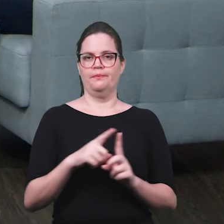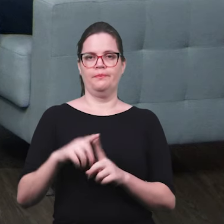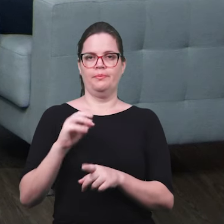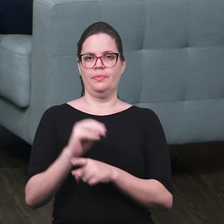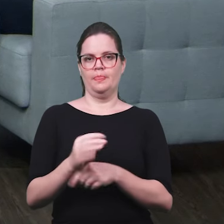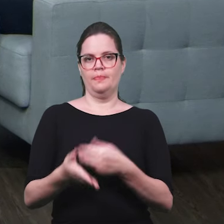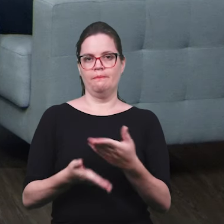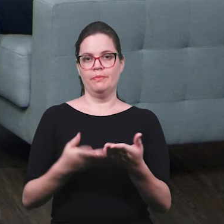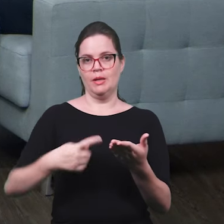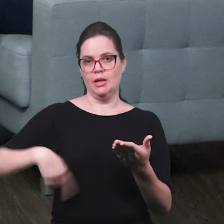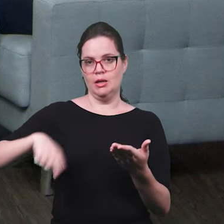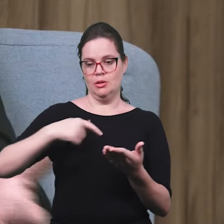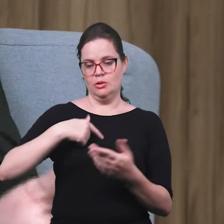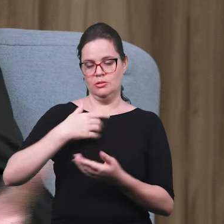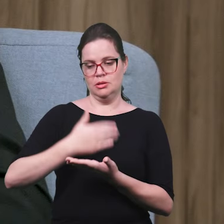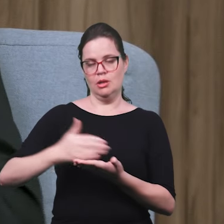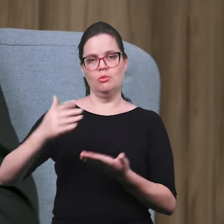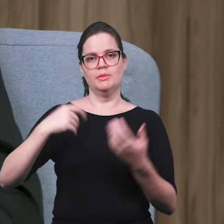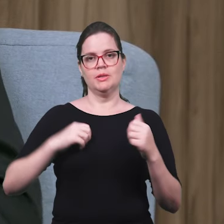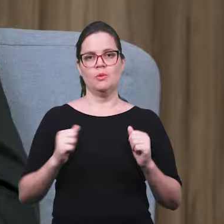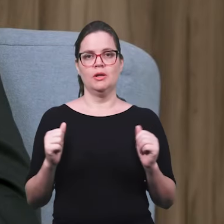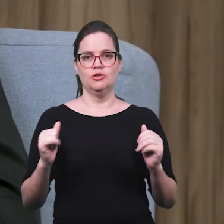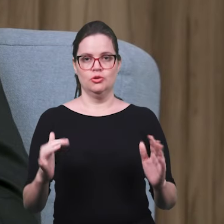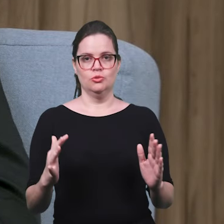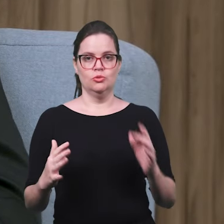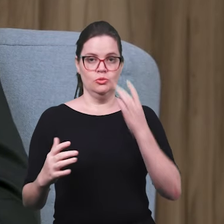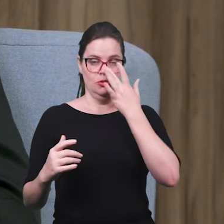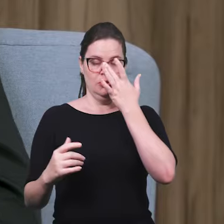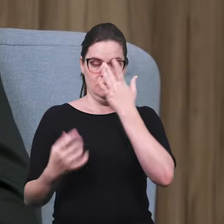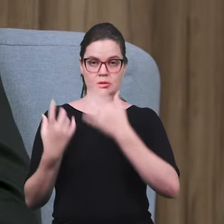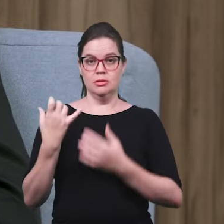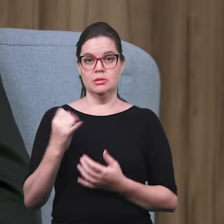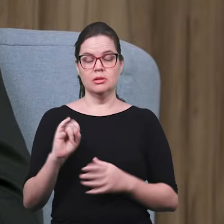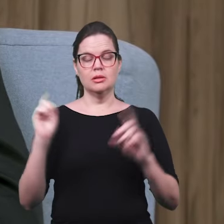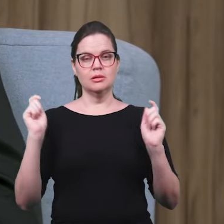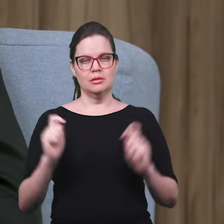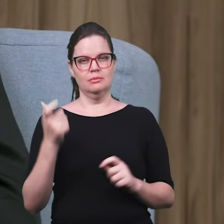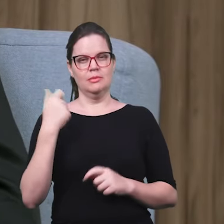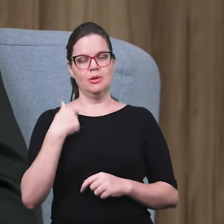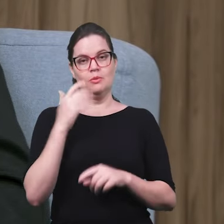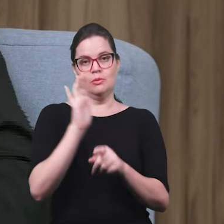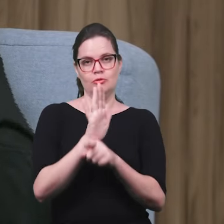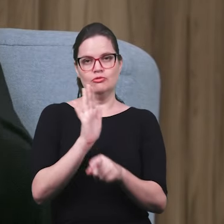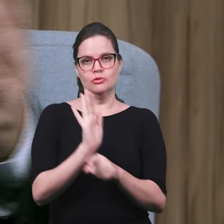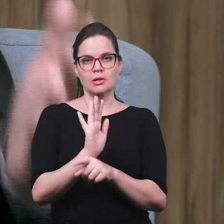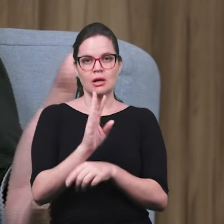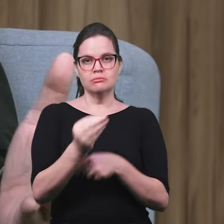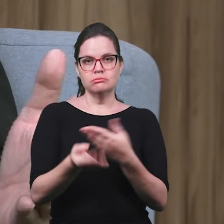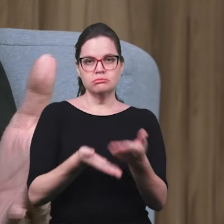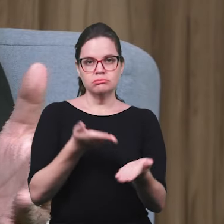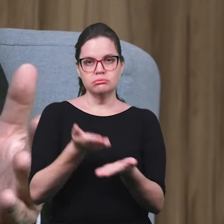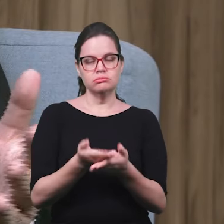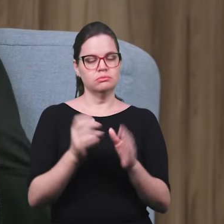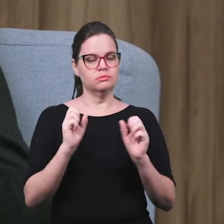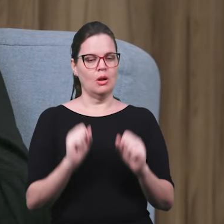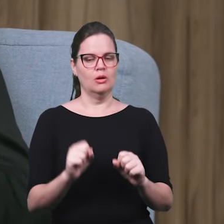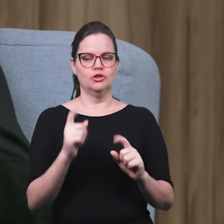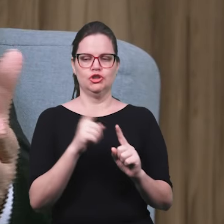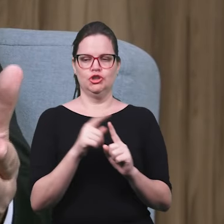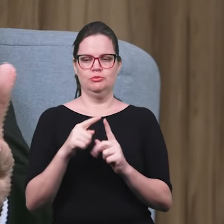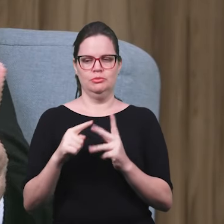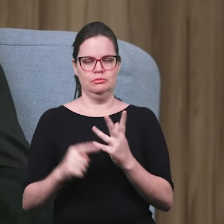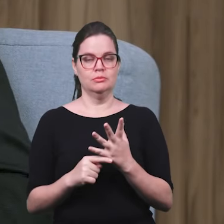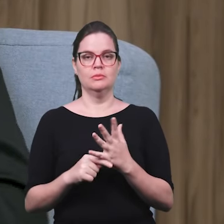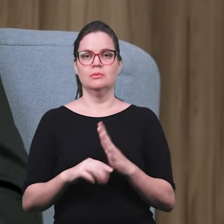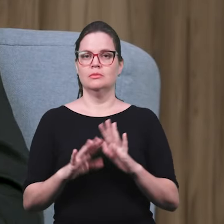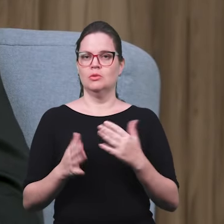cuidado e tem que partir de nós. Se nós hoje estamos na condição de ajudar a cuidar, seja de qual forma for, que nós falamos de várias